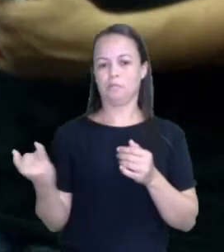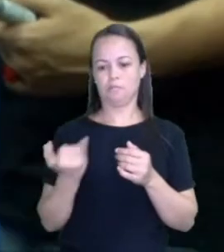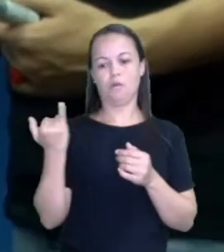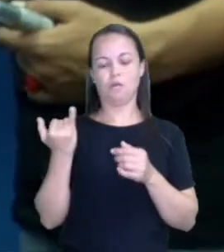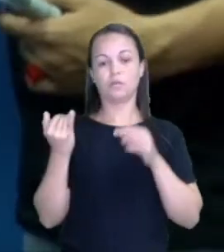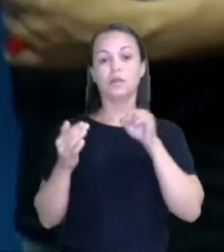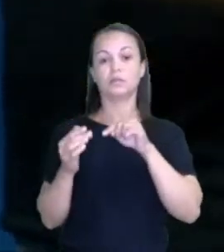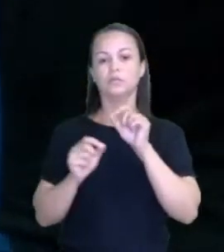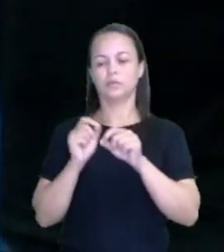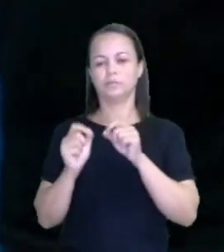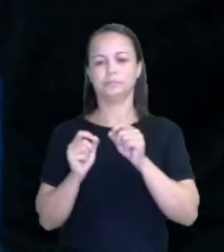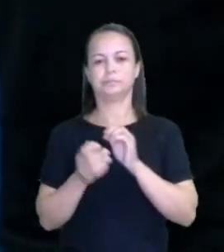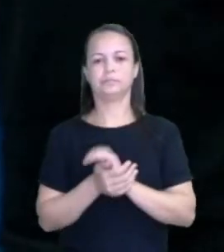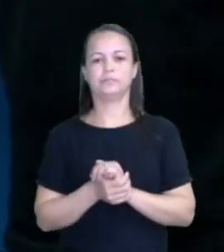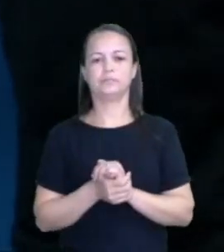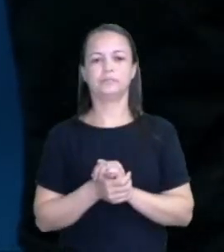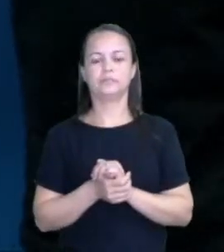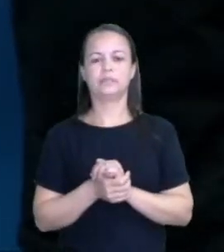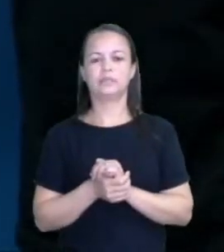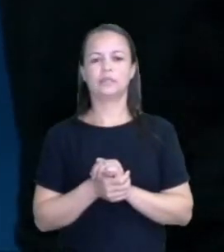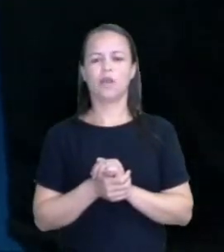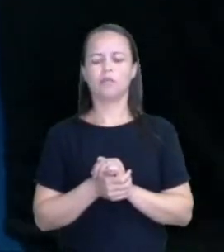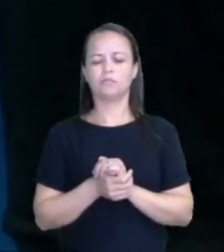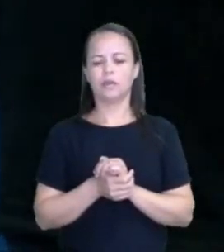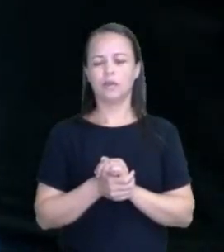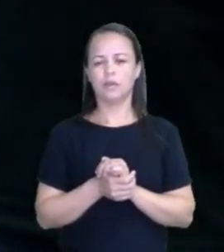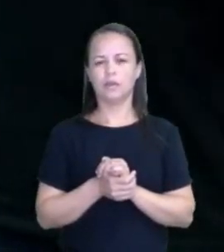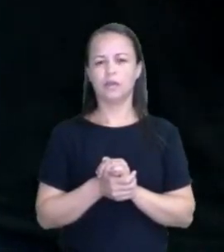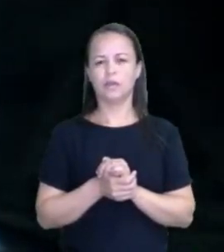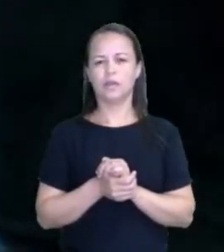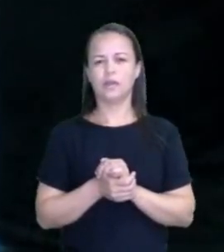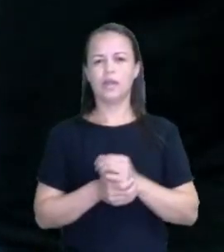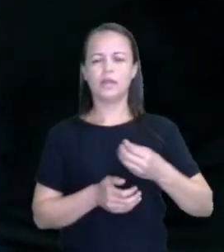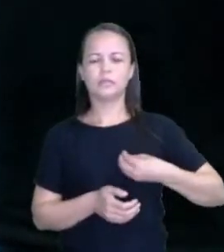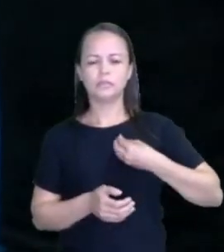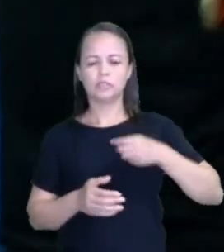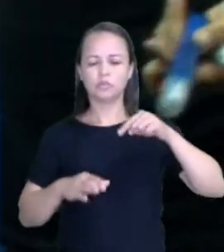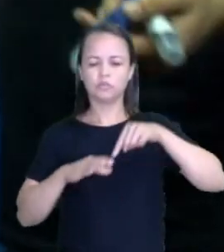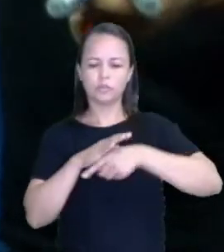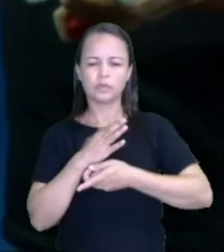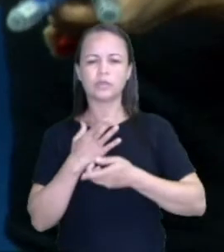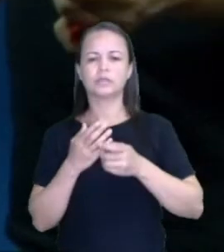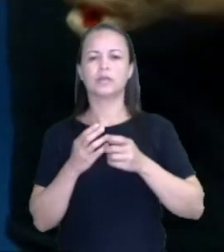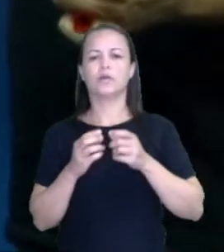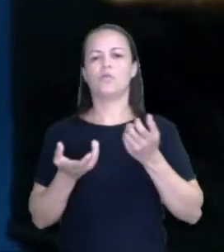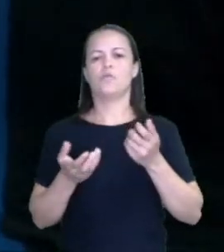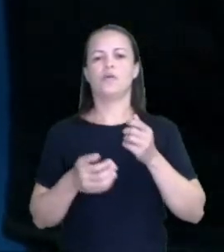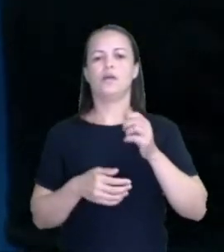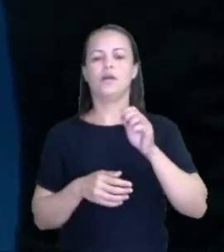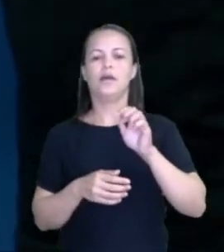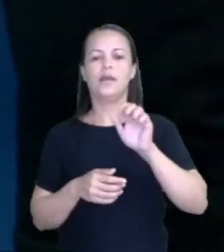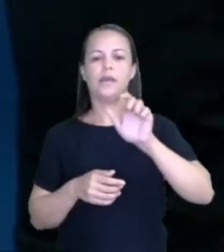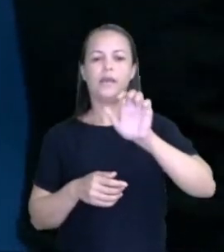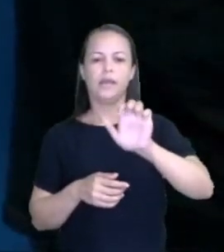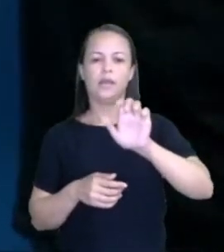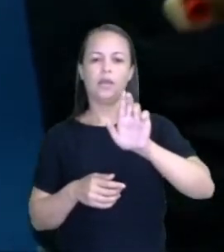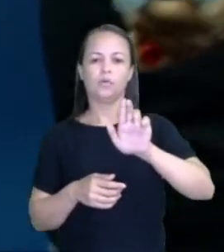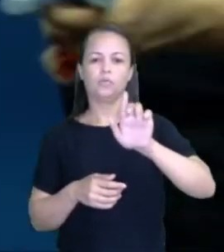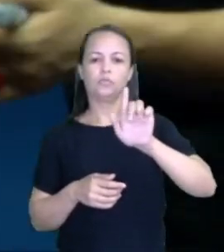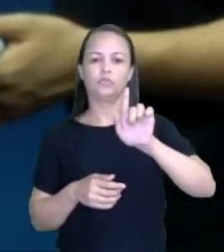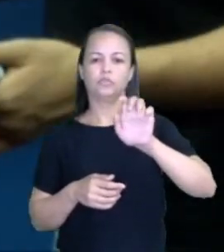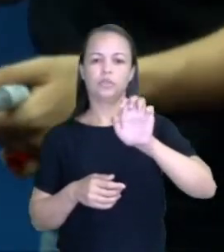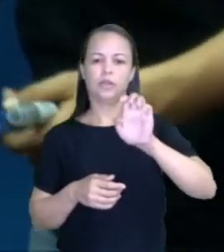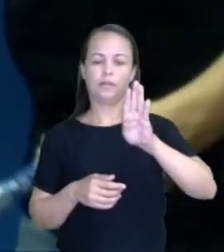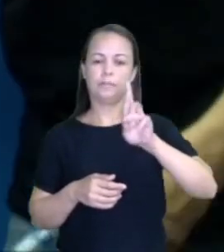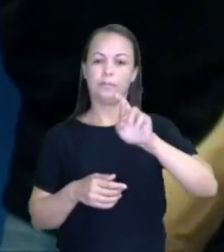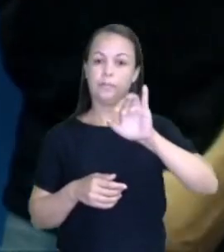tá certo? Existe uma fundamentação algébrica e aritmética para isso, mas de maneira simples, o que eu vou dizer para